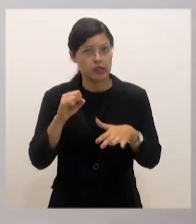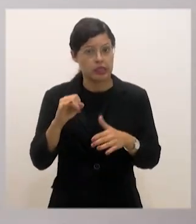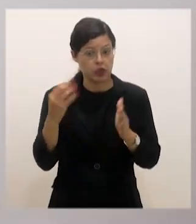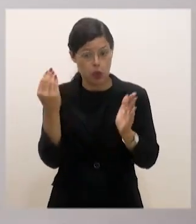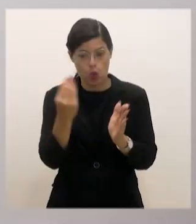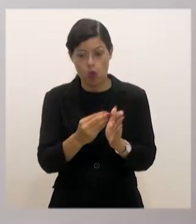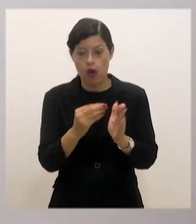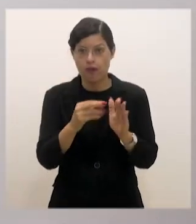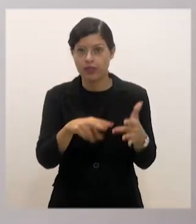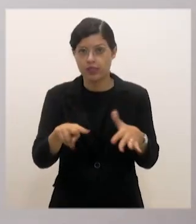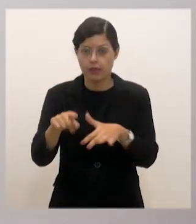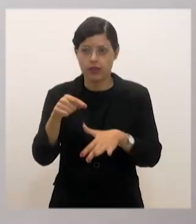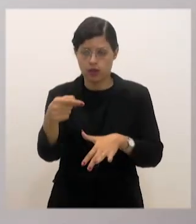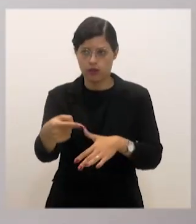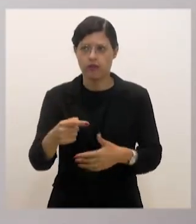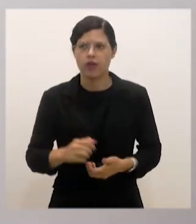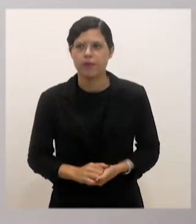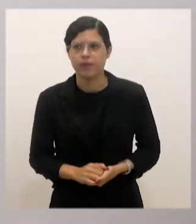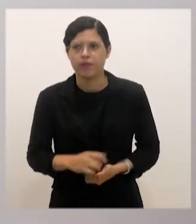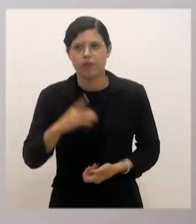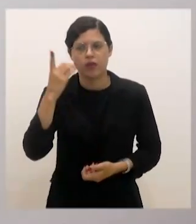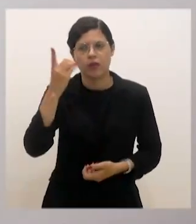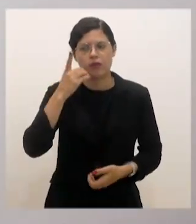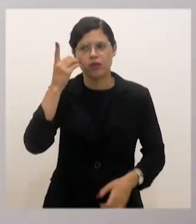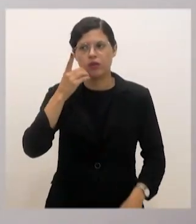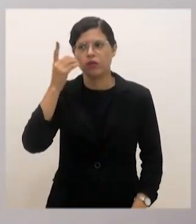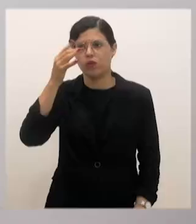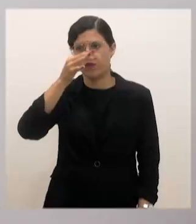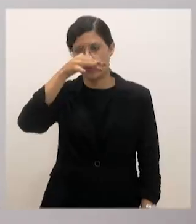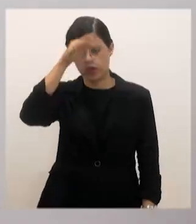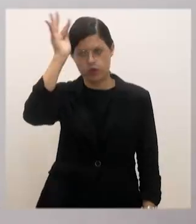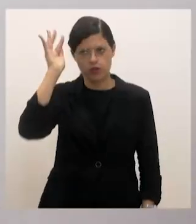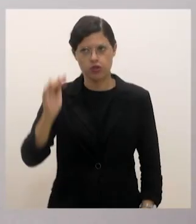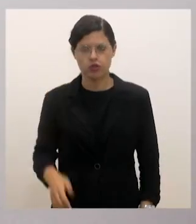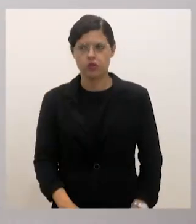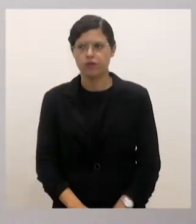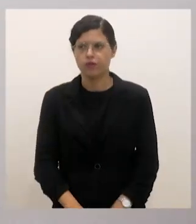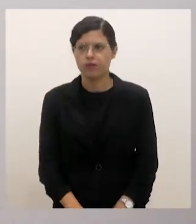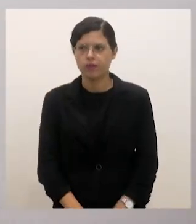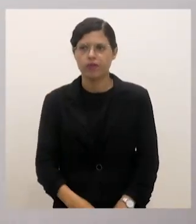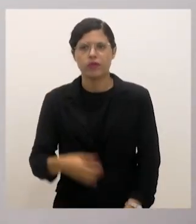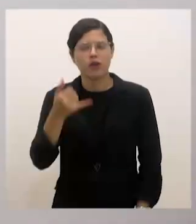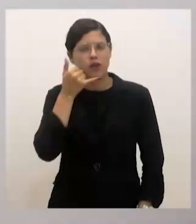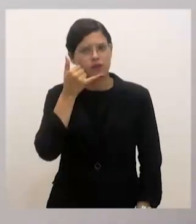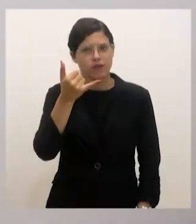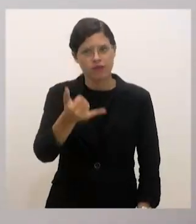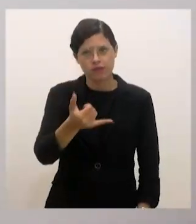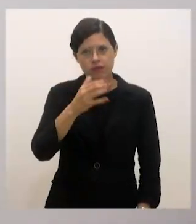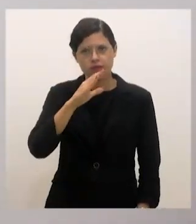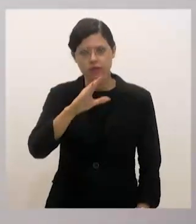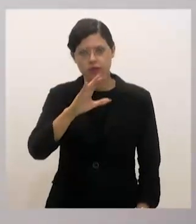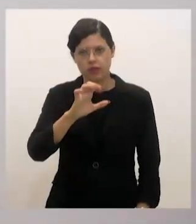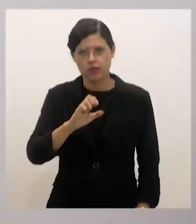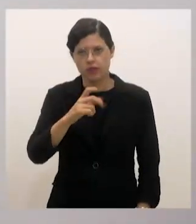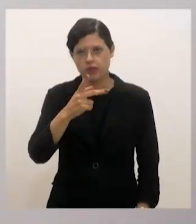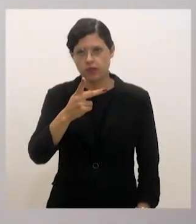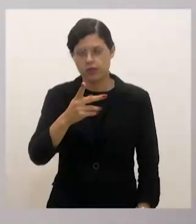que vem. O deputado Fred Pacheco liga lá para a CEPERJ e